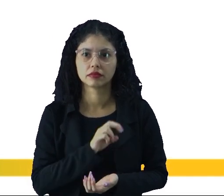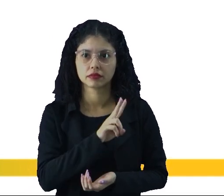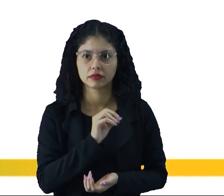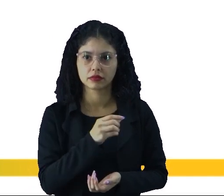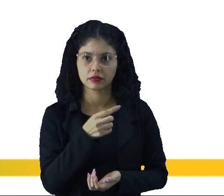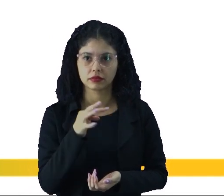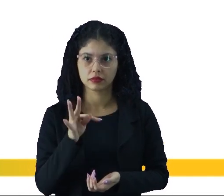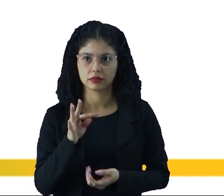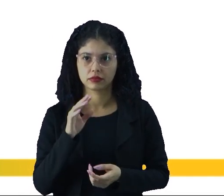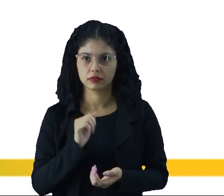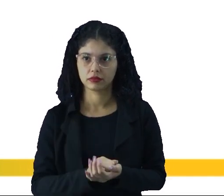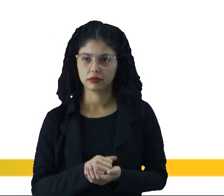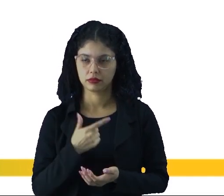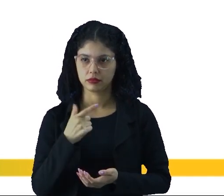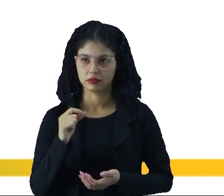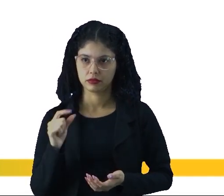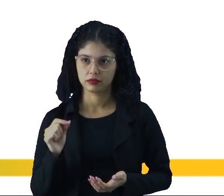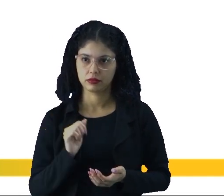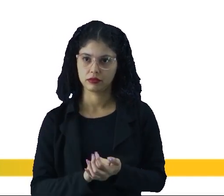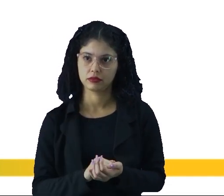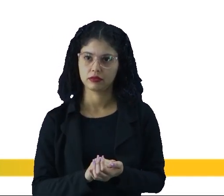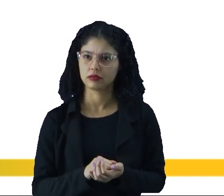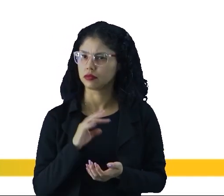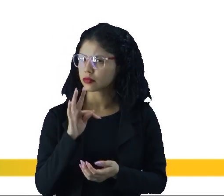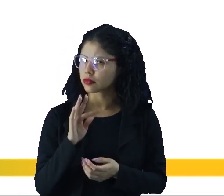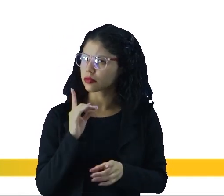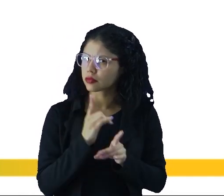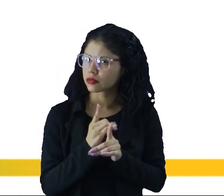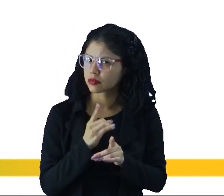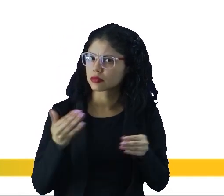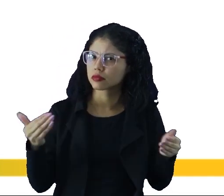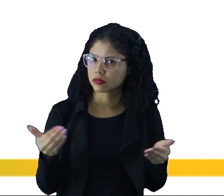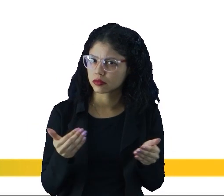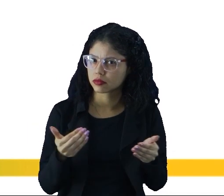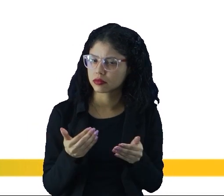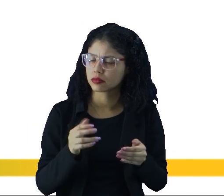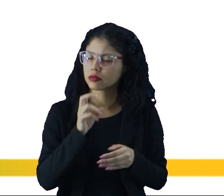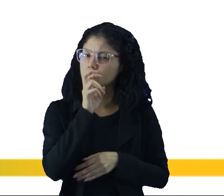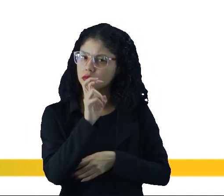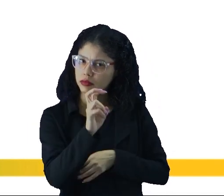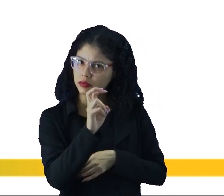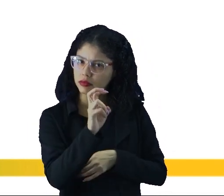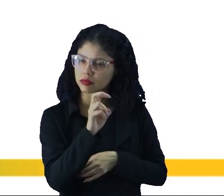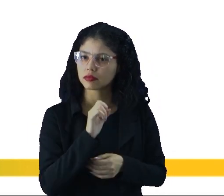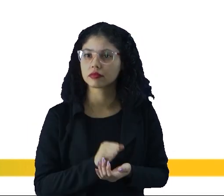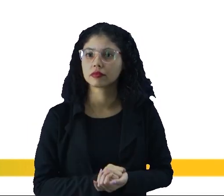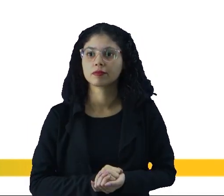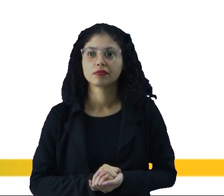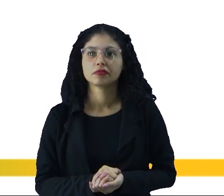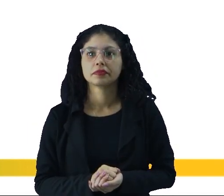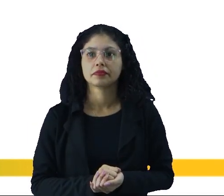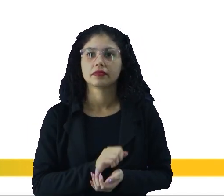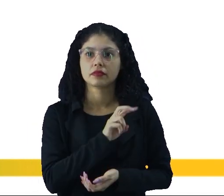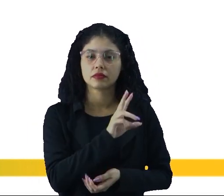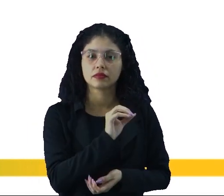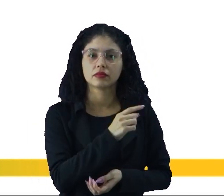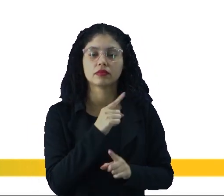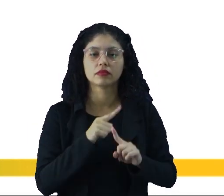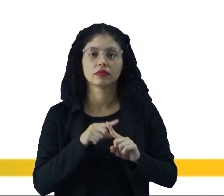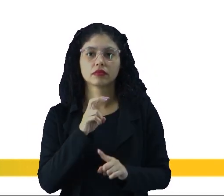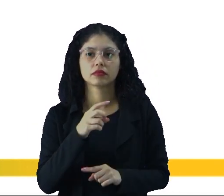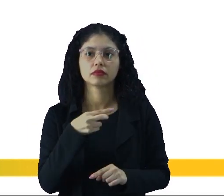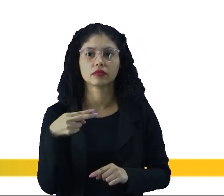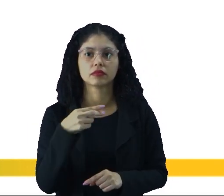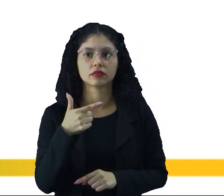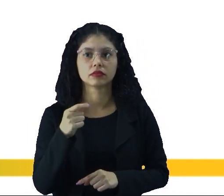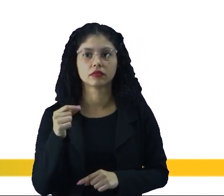V0 vezes t igual a 200. Quanto é que vale o t que nós achamos agora há pouco? 5 segundos. Então V0 vezes